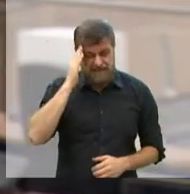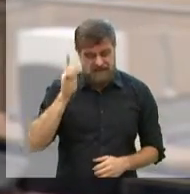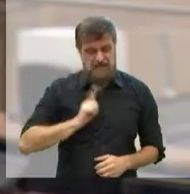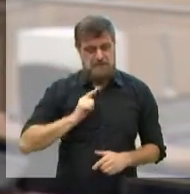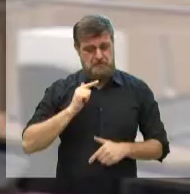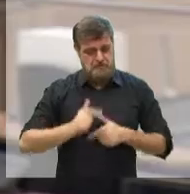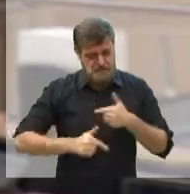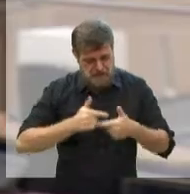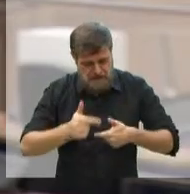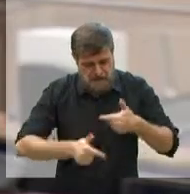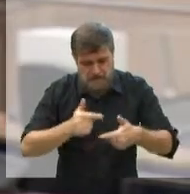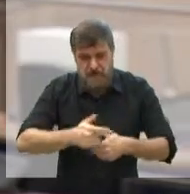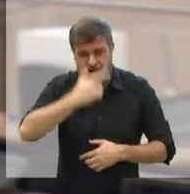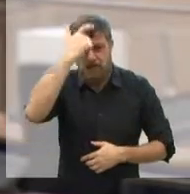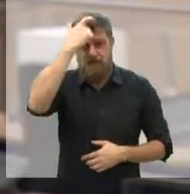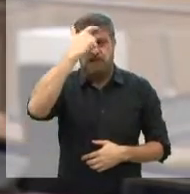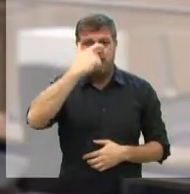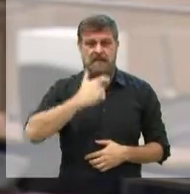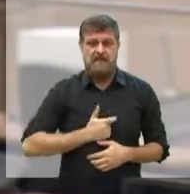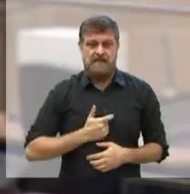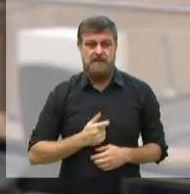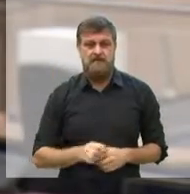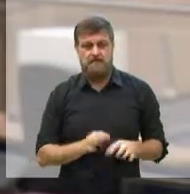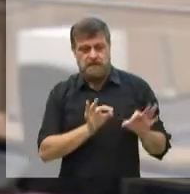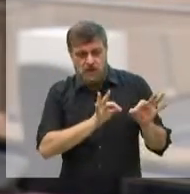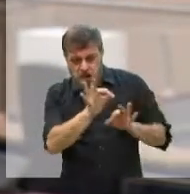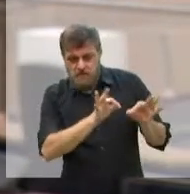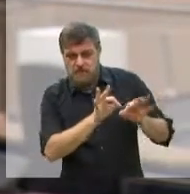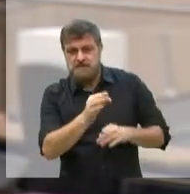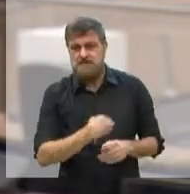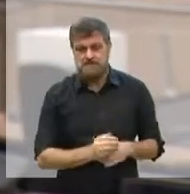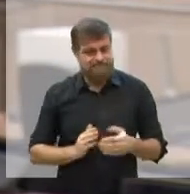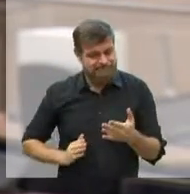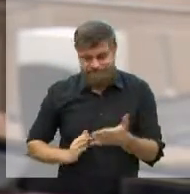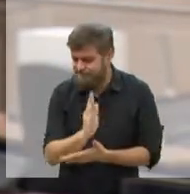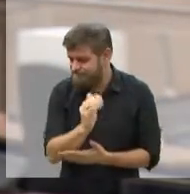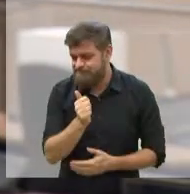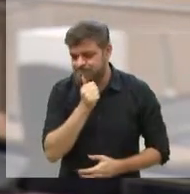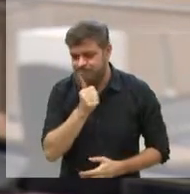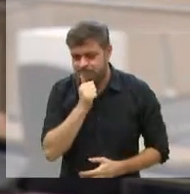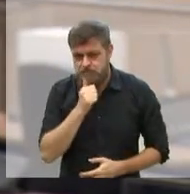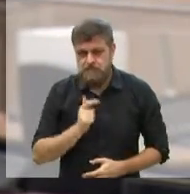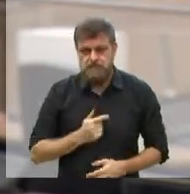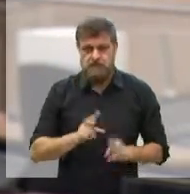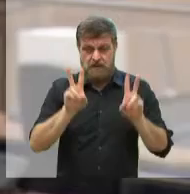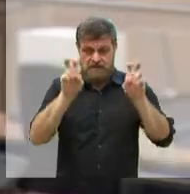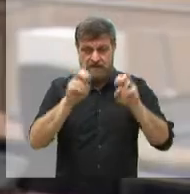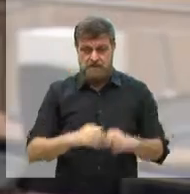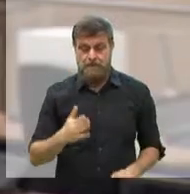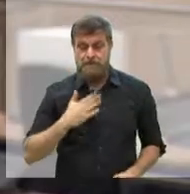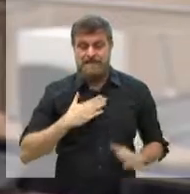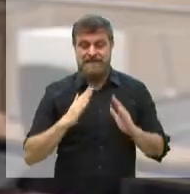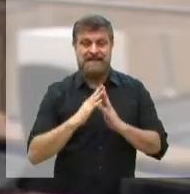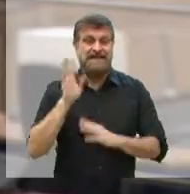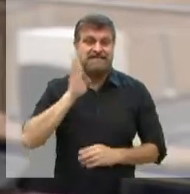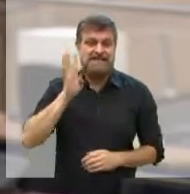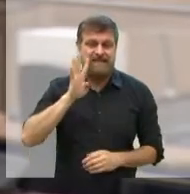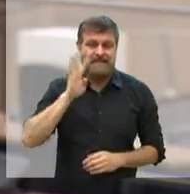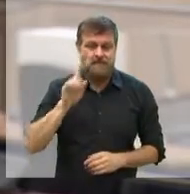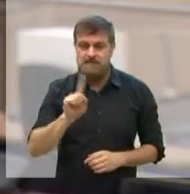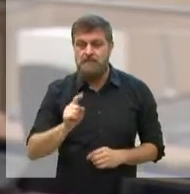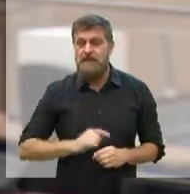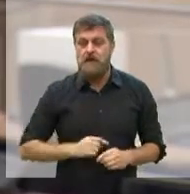um trabalho que eu tenho um projeto que não consegui passar ele na casa, que chama Minha Casa Legal, para que ele não fosse um projeto